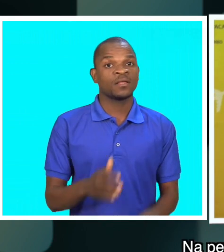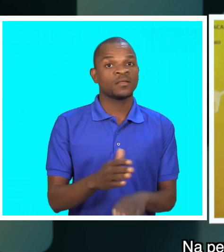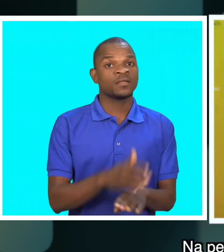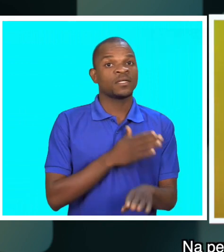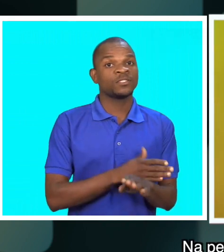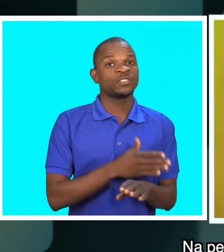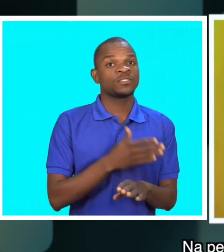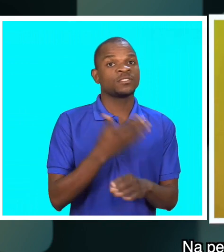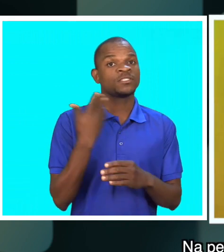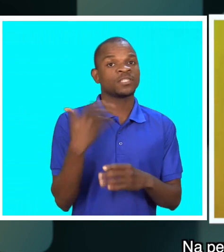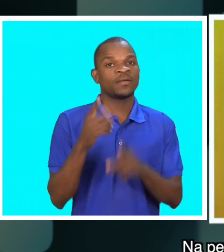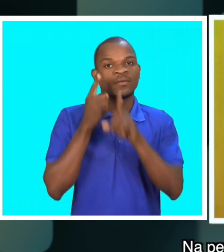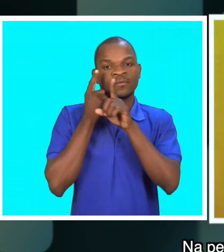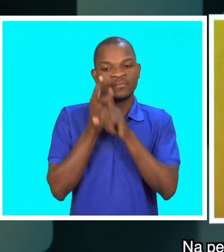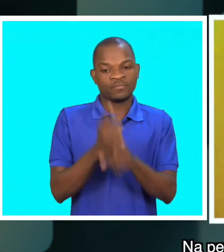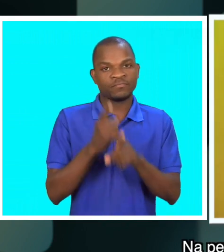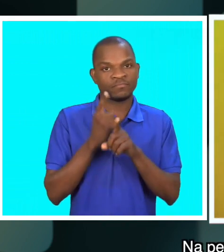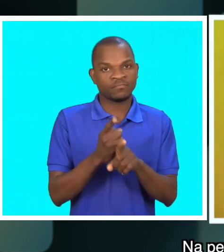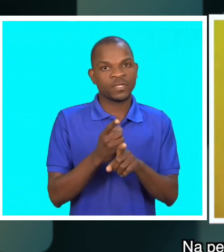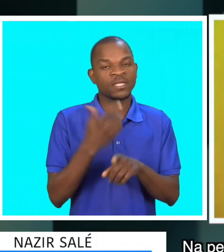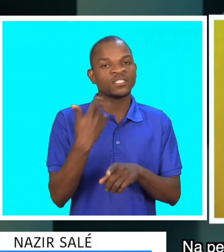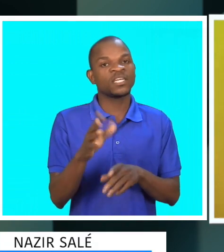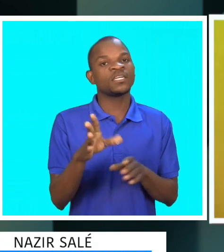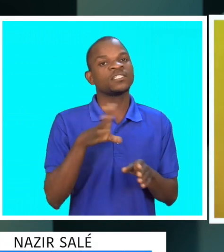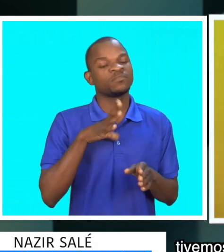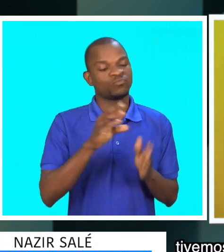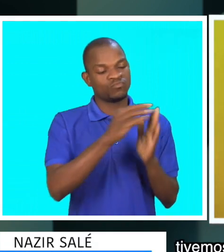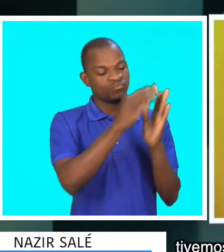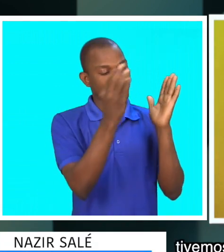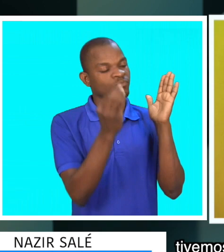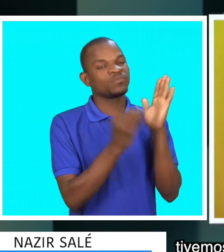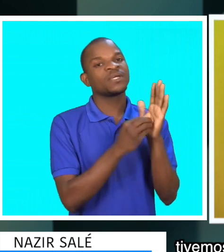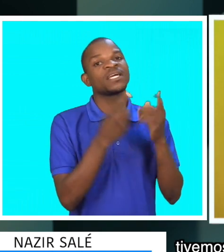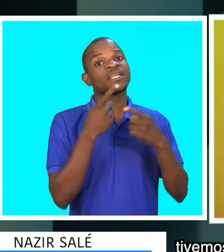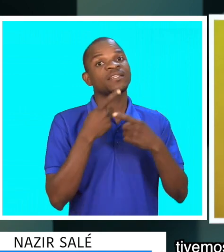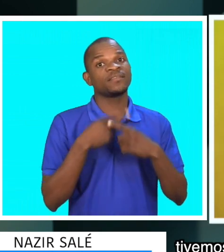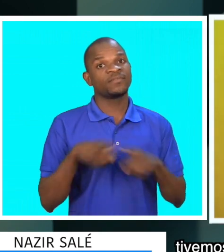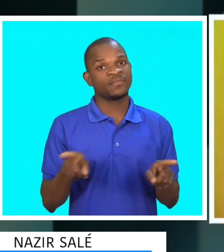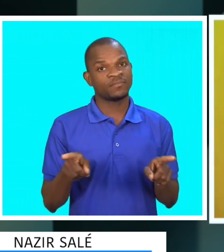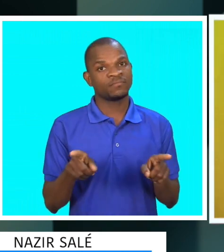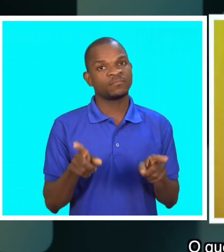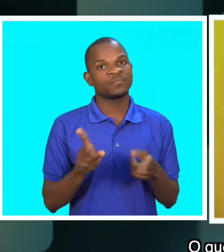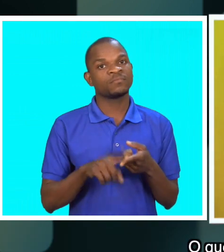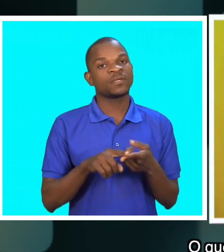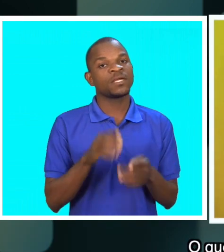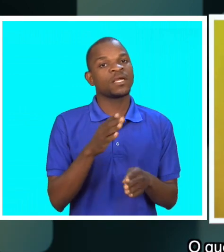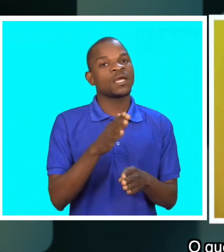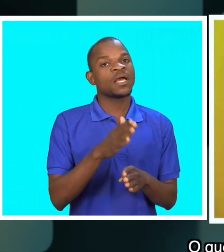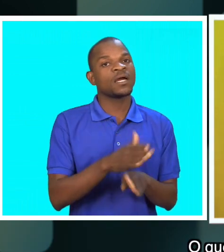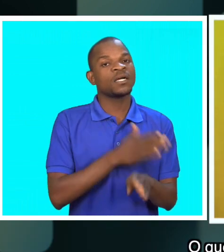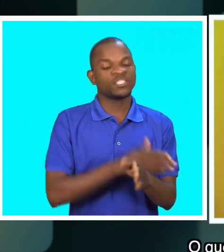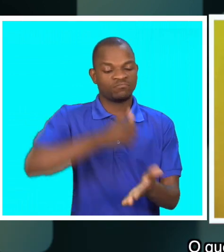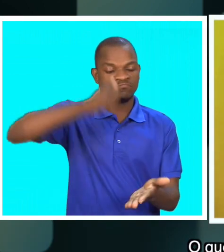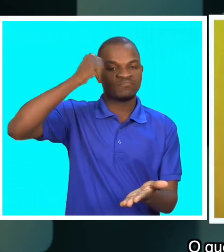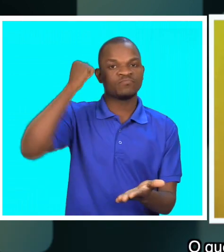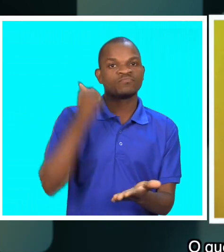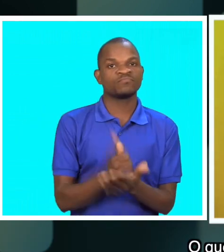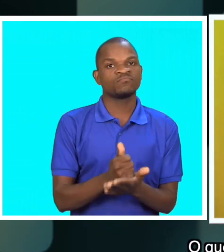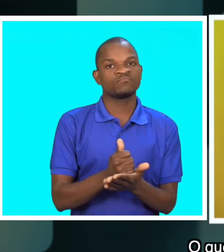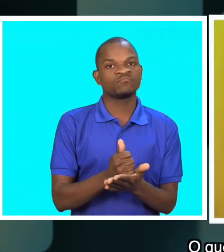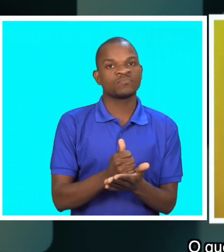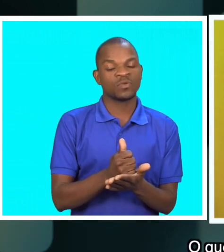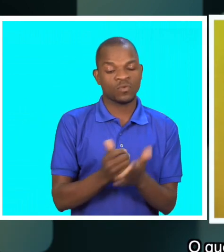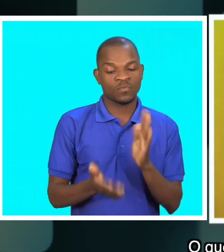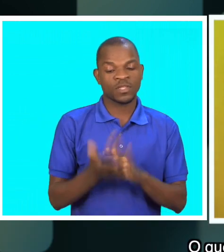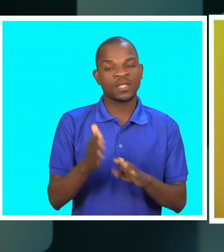Na penúltima edição que nós participamos, tivemos uma classificação diferente para esta. O que nós definimos é